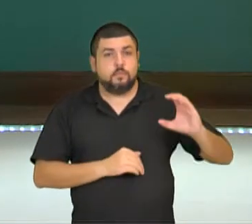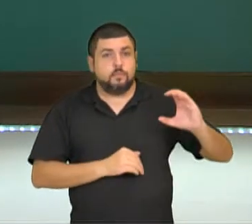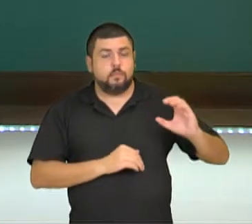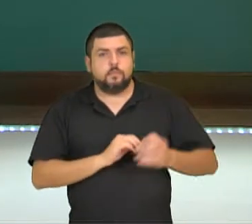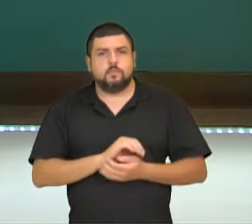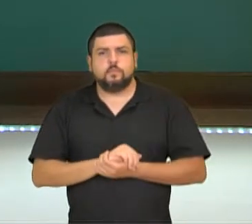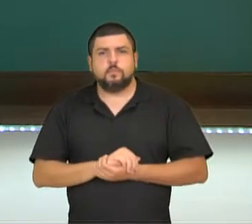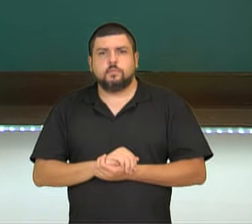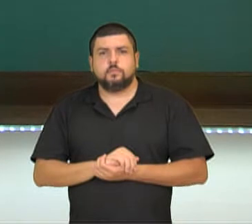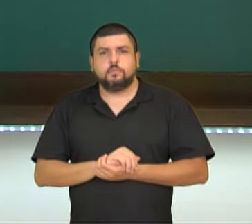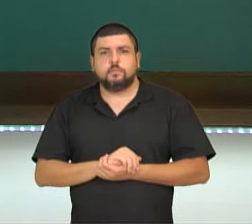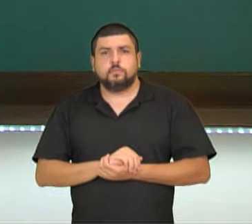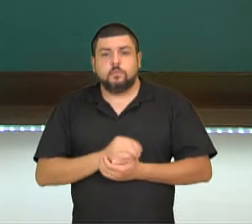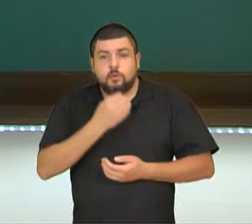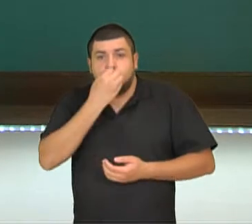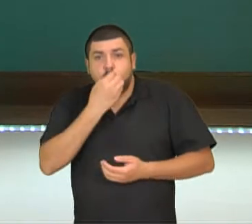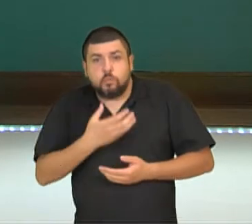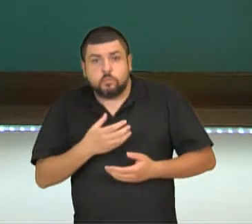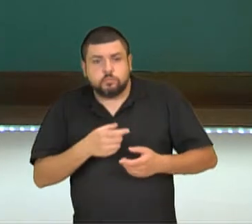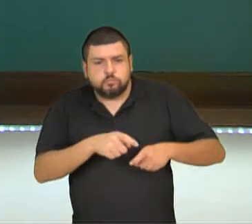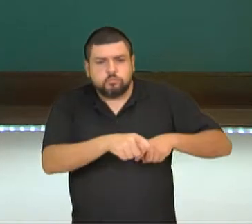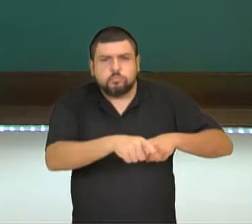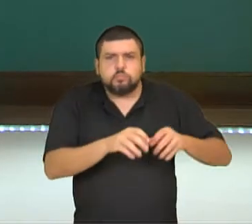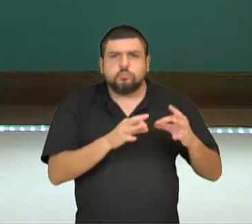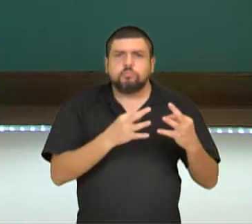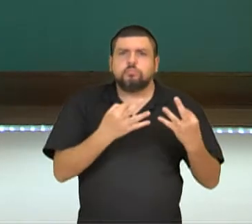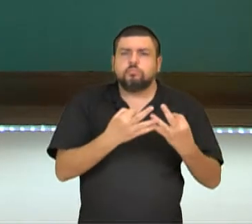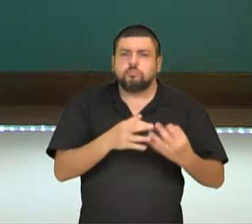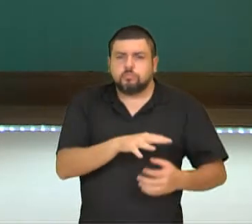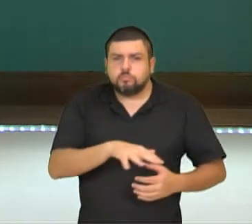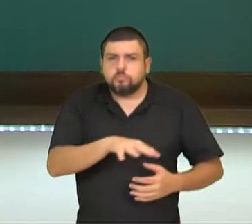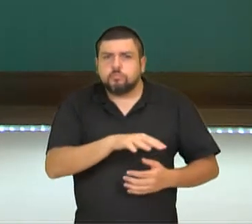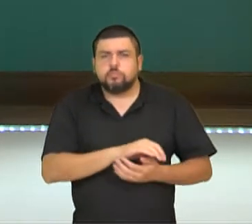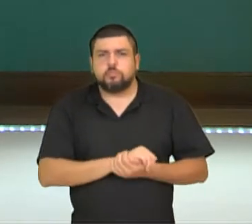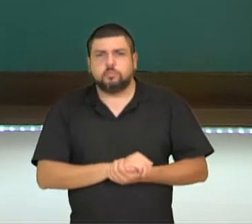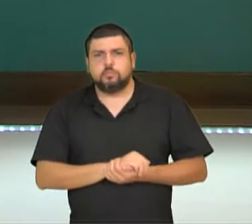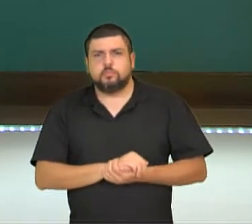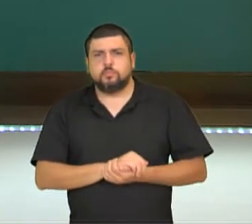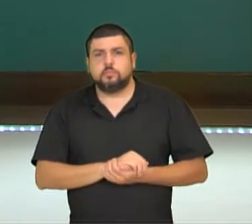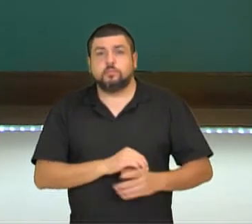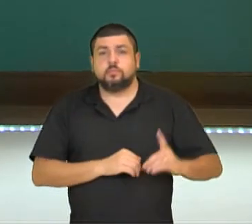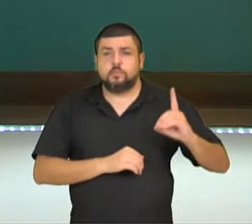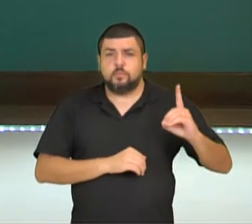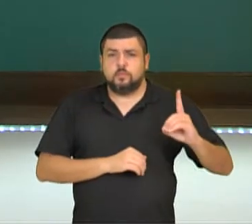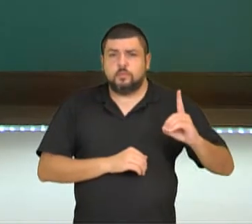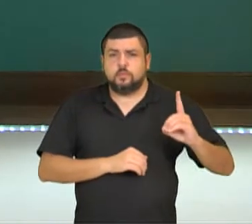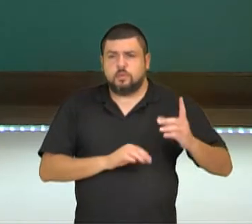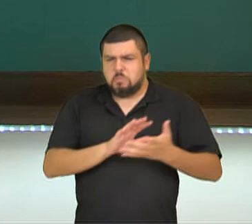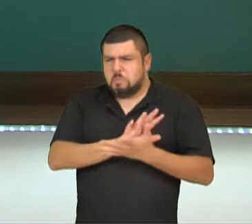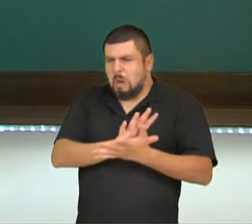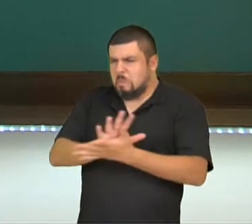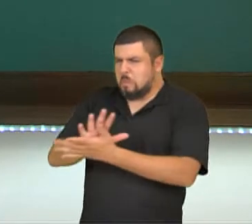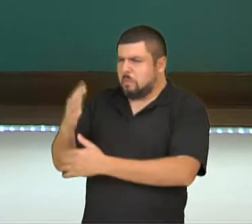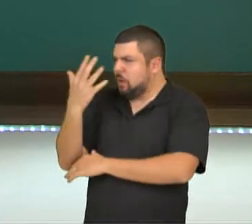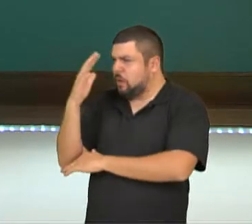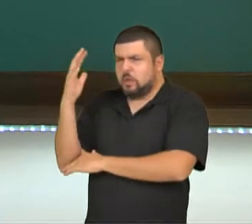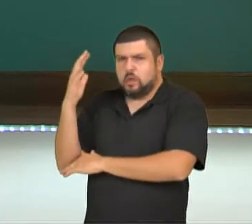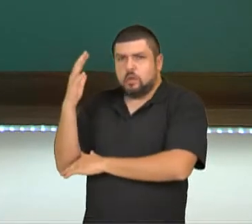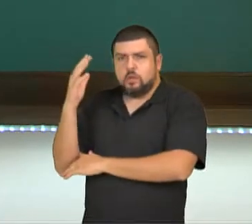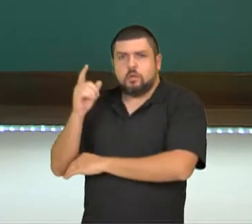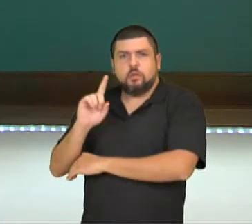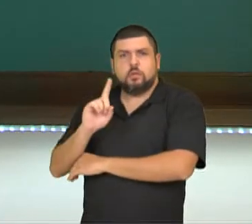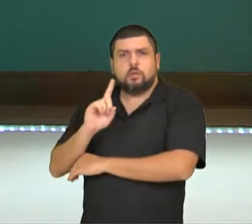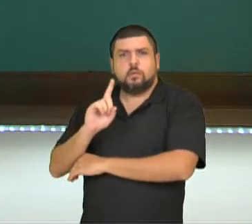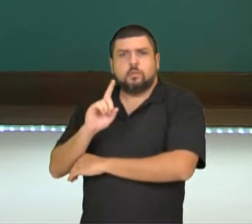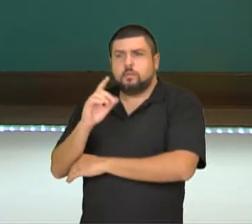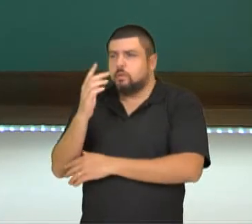estimulam a agricultura familiar e a economia local? Sim. Não reduzem o impacto ambiental? Não, reduz